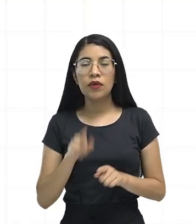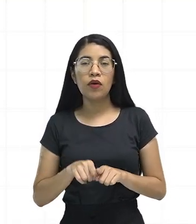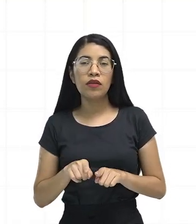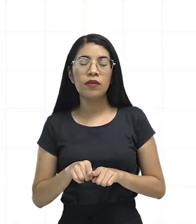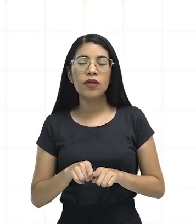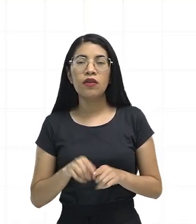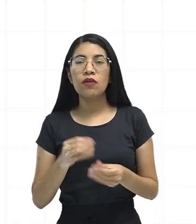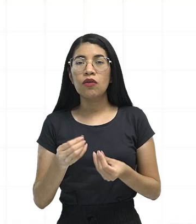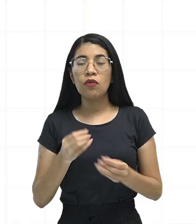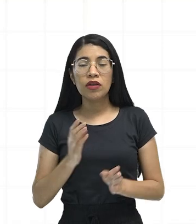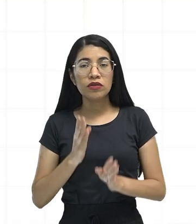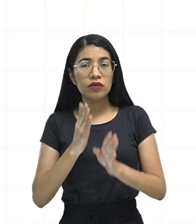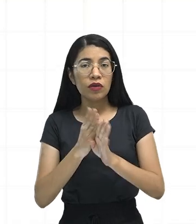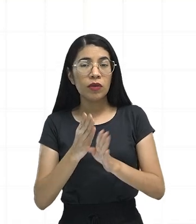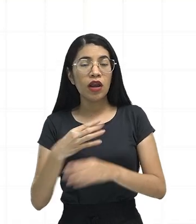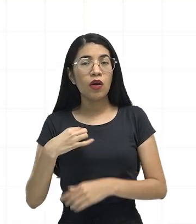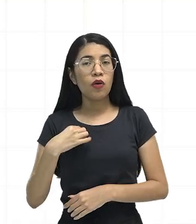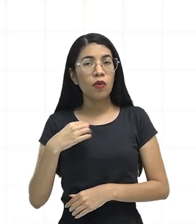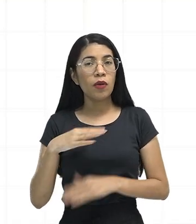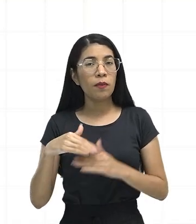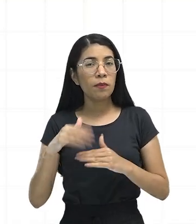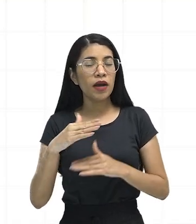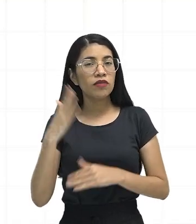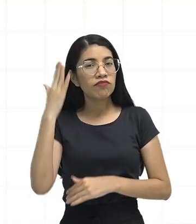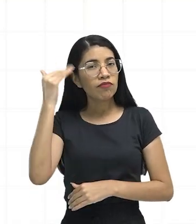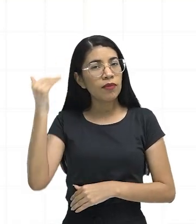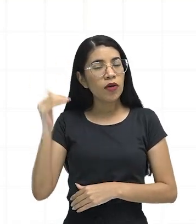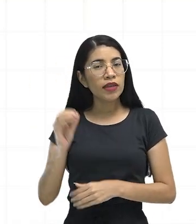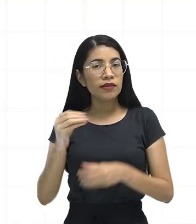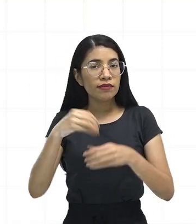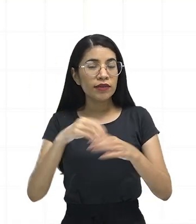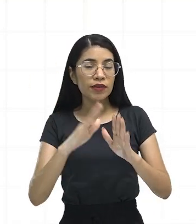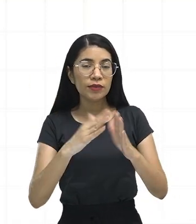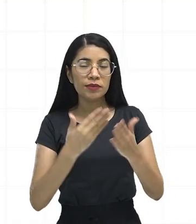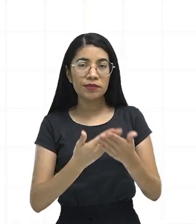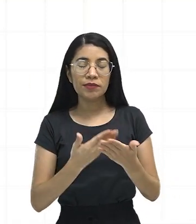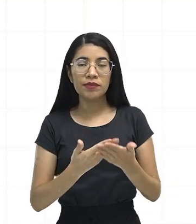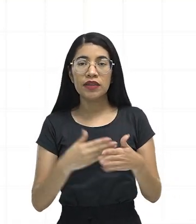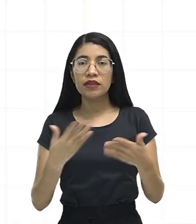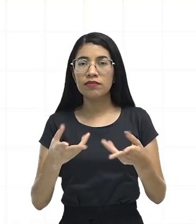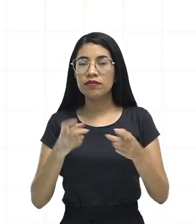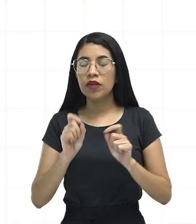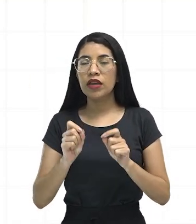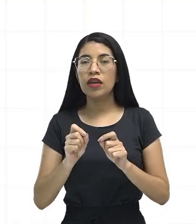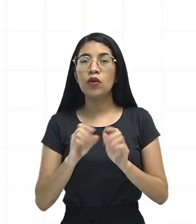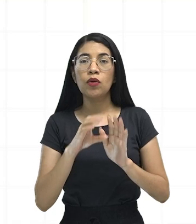roupa é mais popular em uma escola. Então veja que o conceito